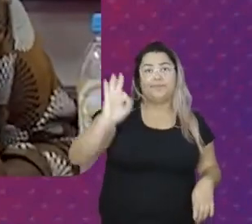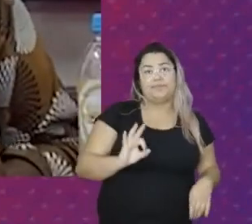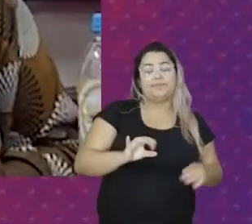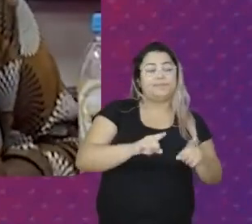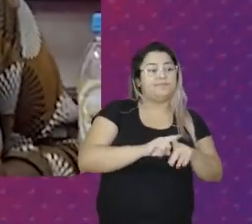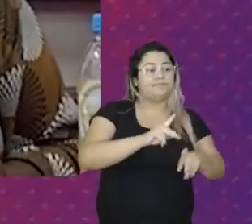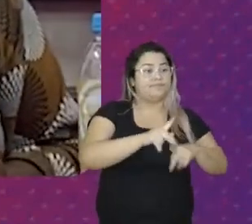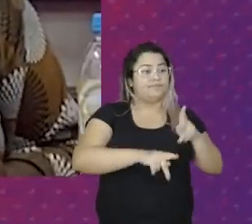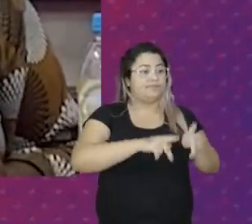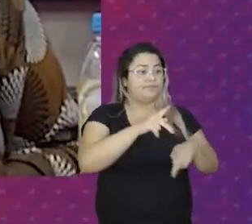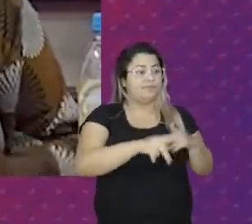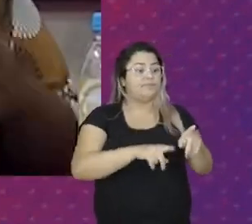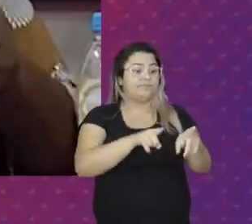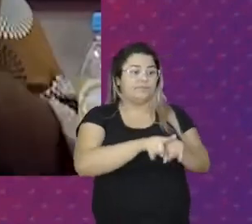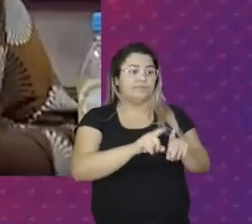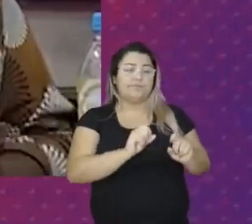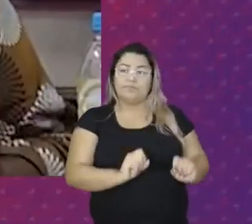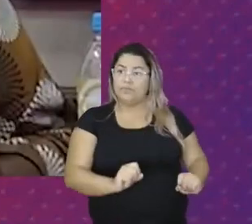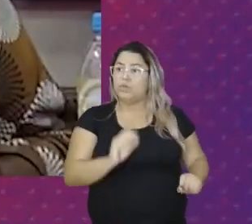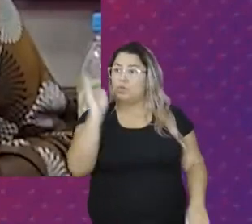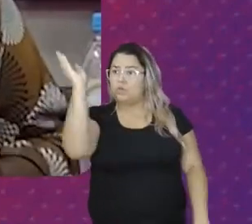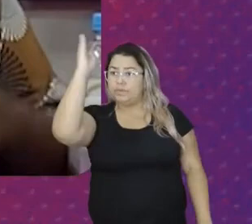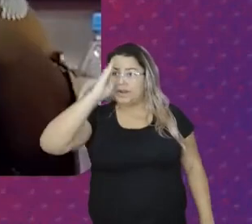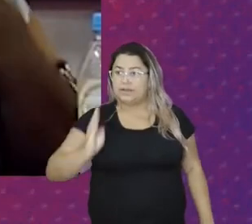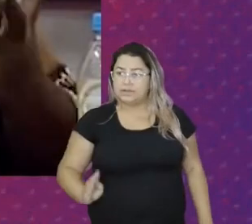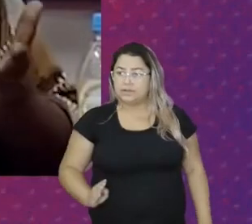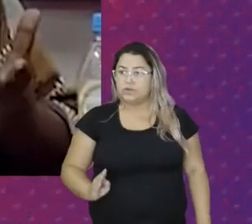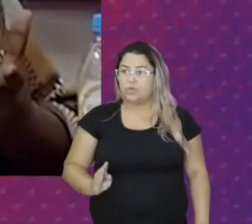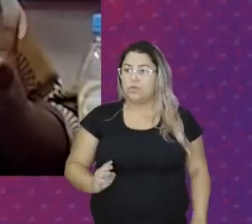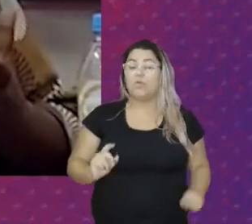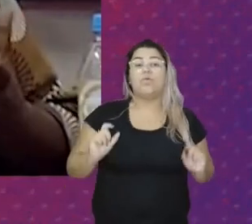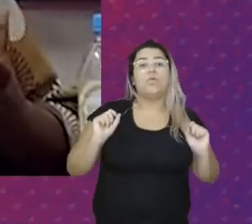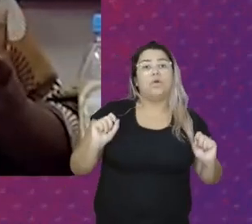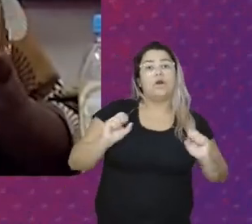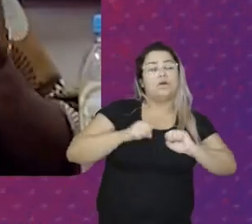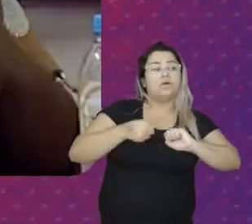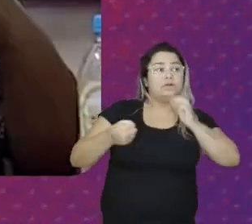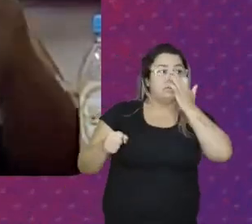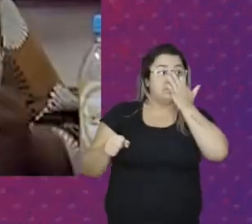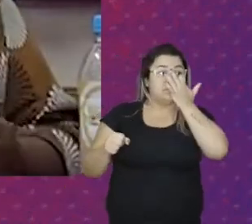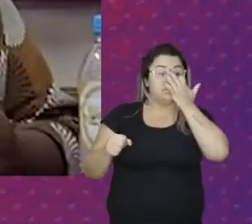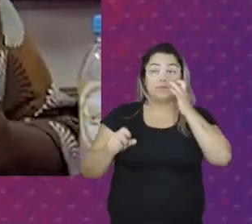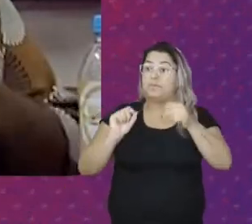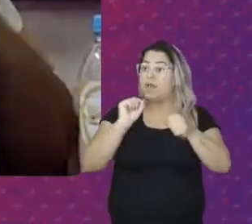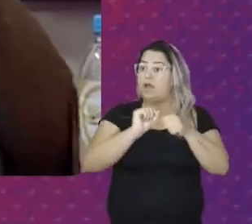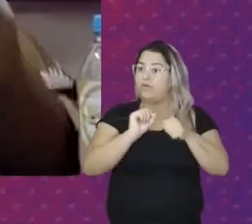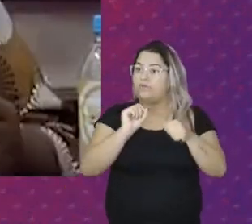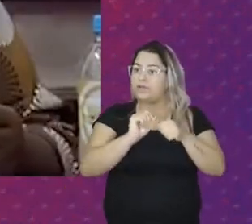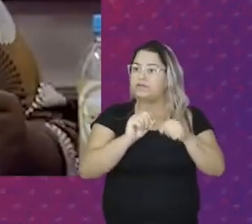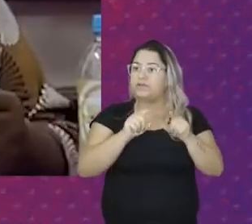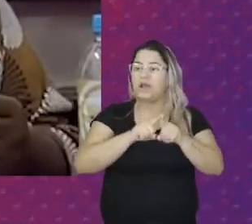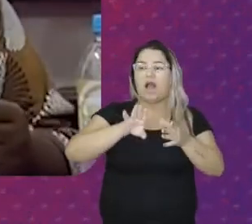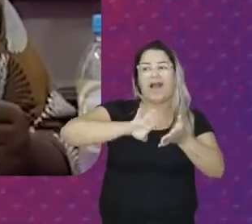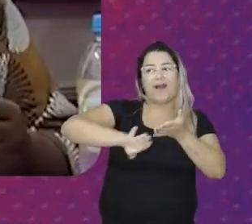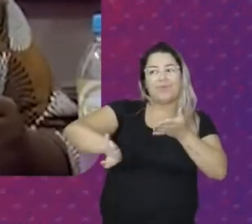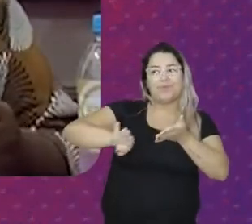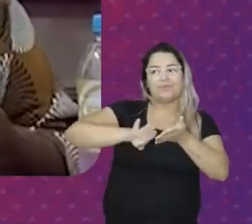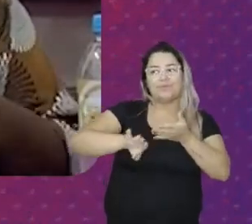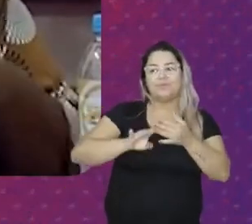população naquele momento, no Brasil. E qual que era a grande questão? Ao fazer a